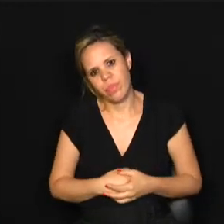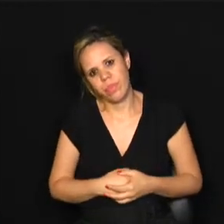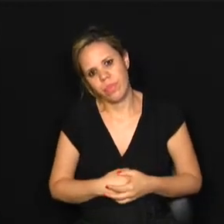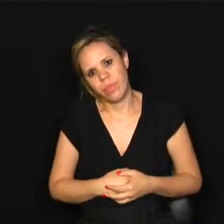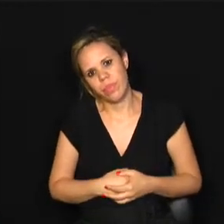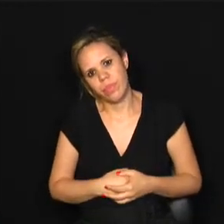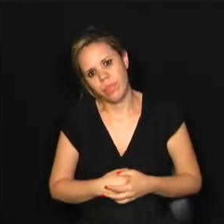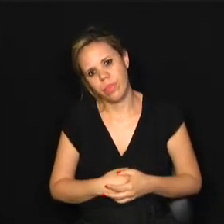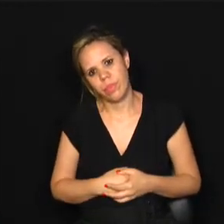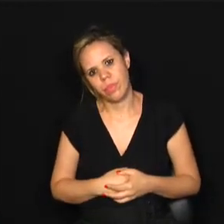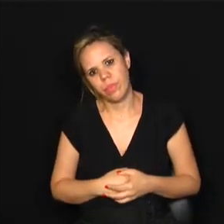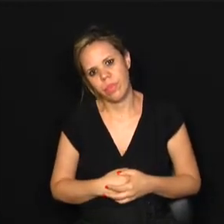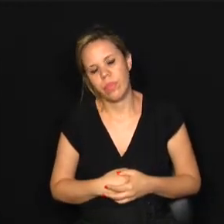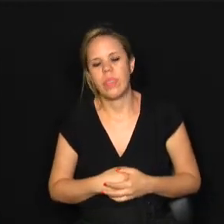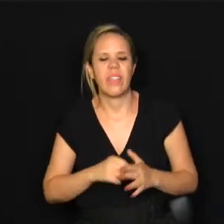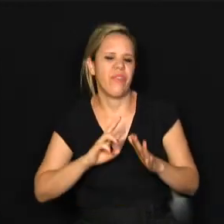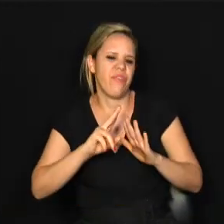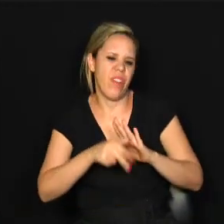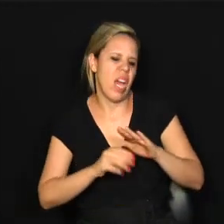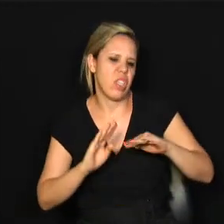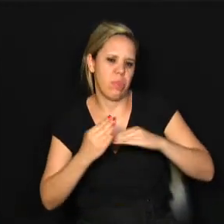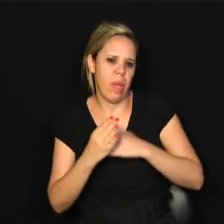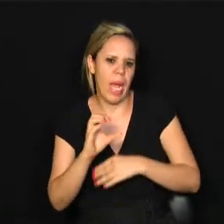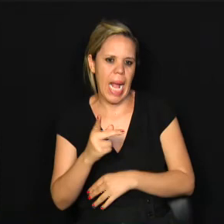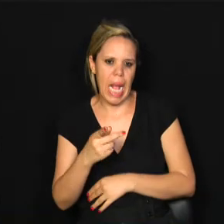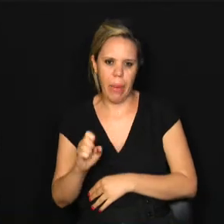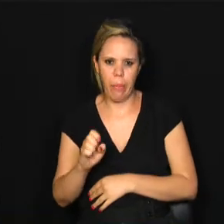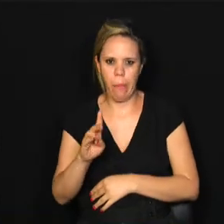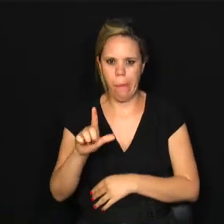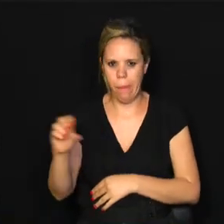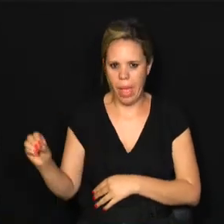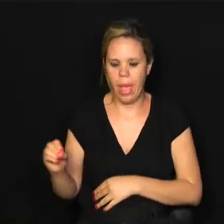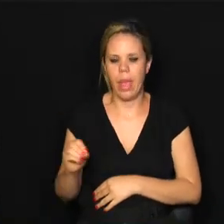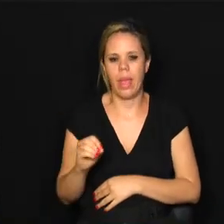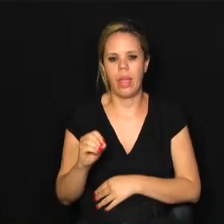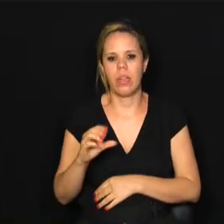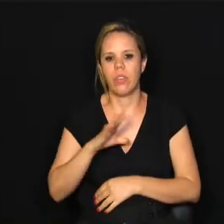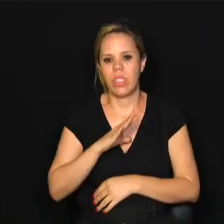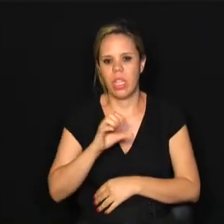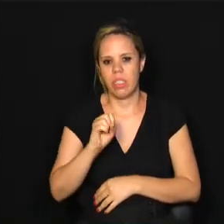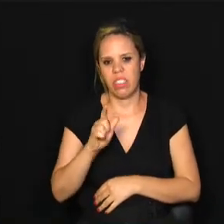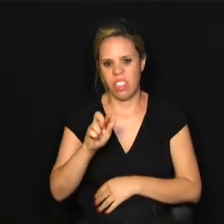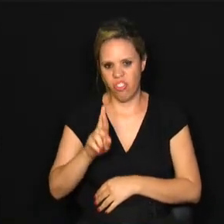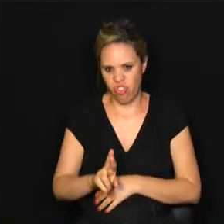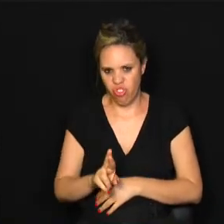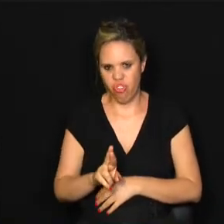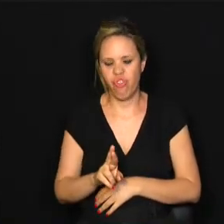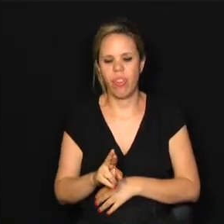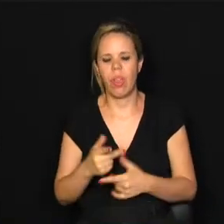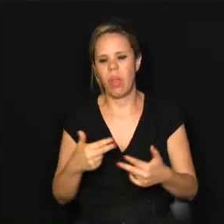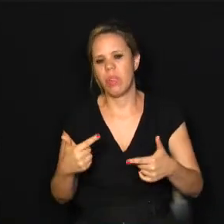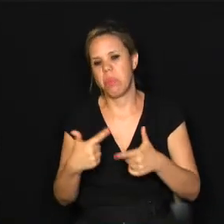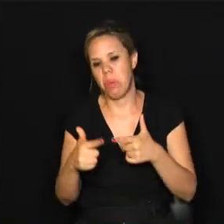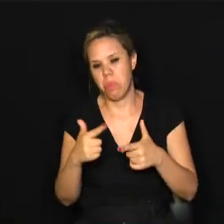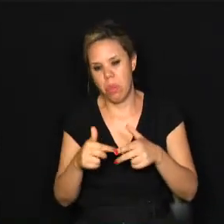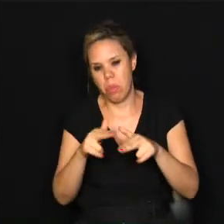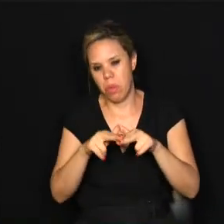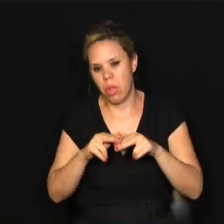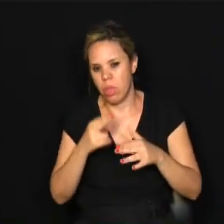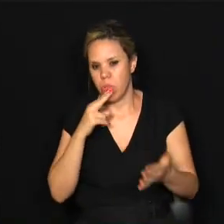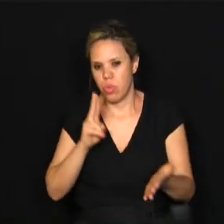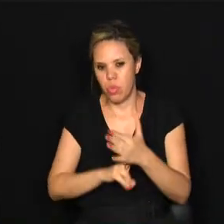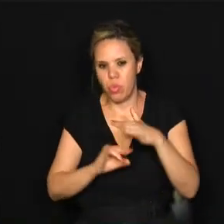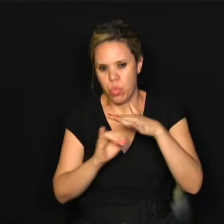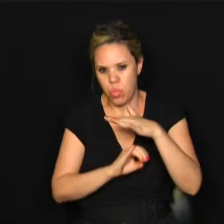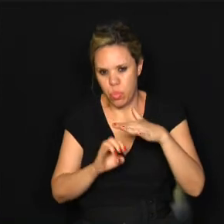Belo, Cidade Sim, de Itaguaçu, a Vila Diva, não só em relação a esse descaso do correio e de